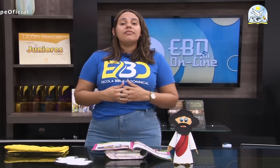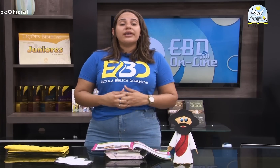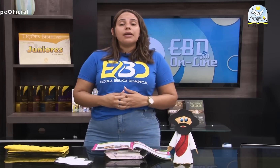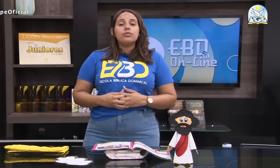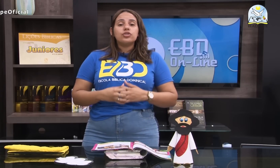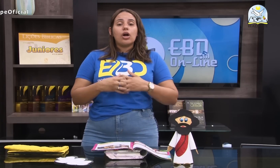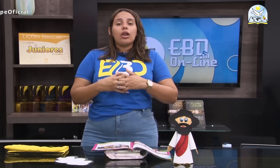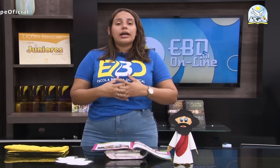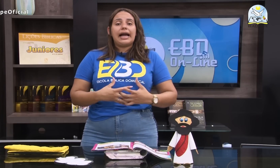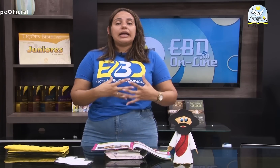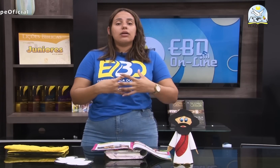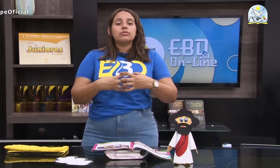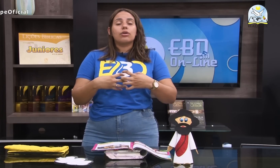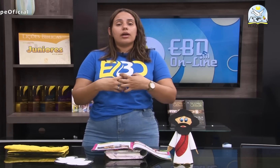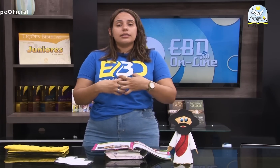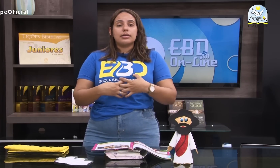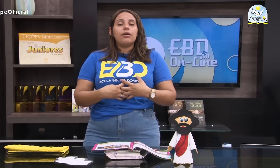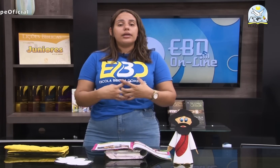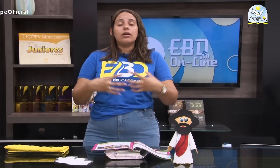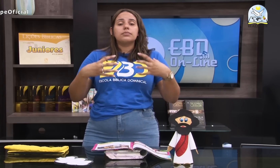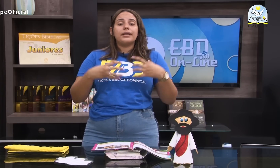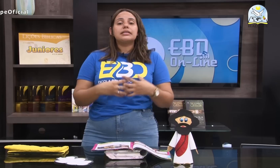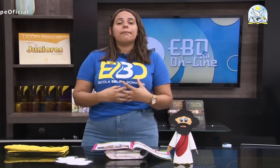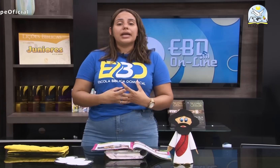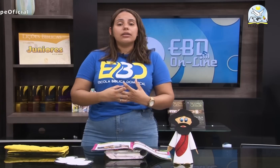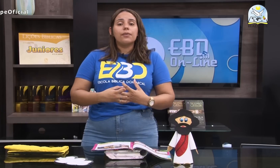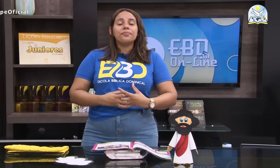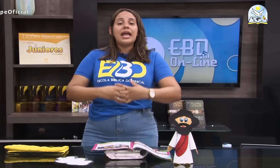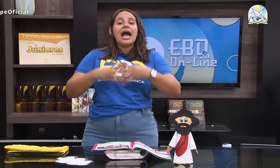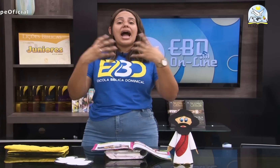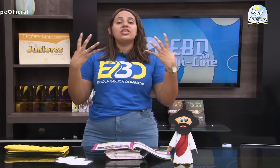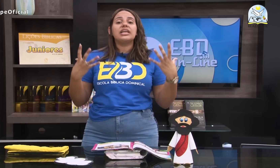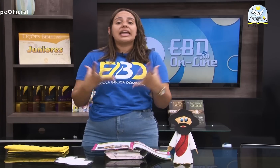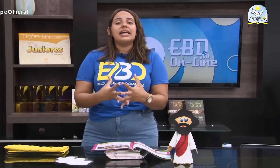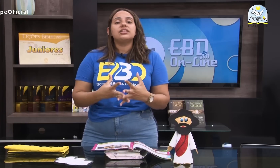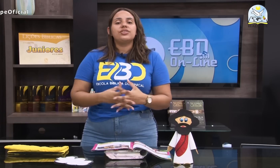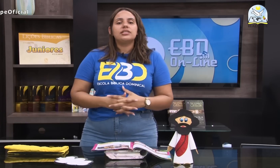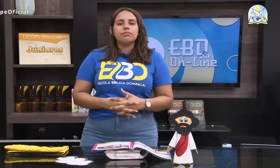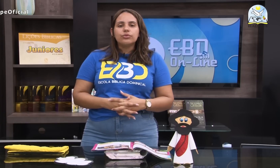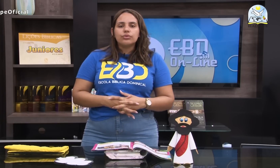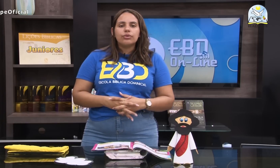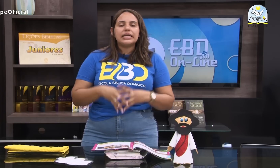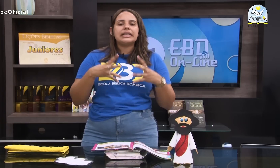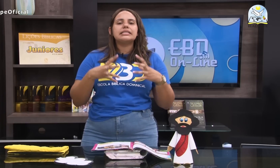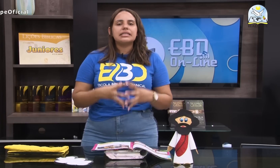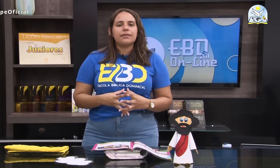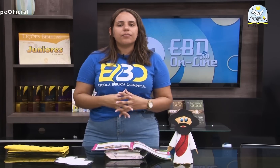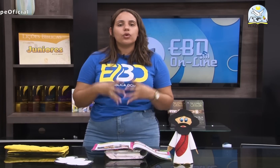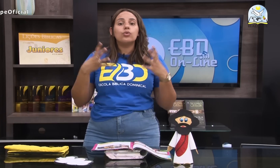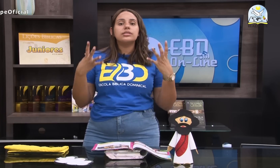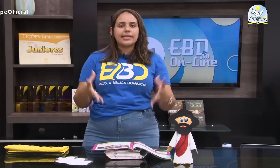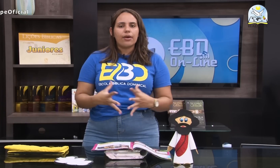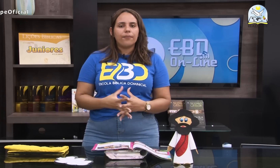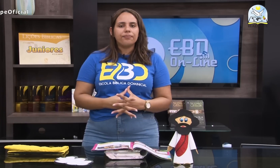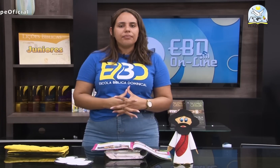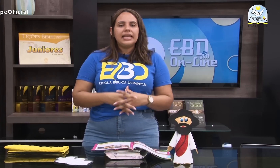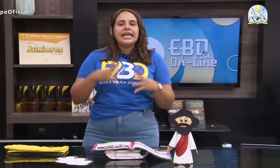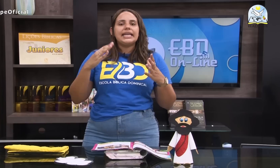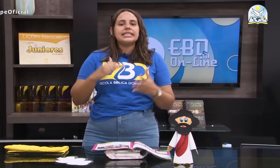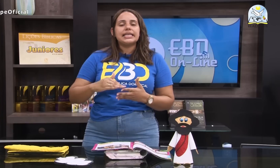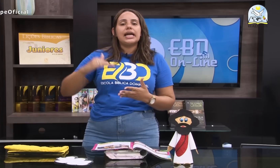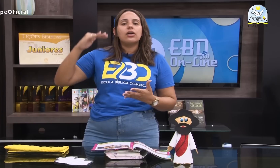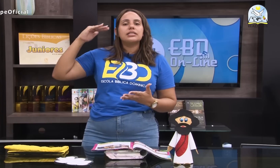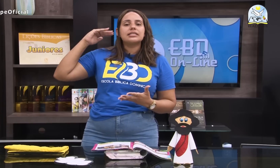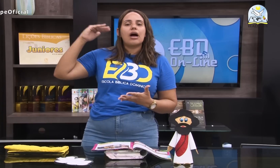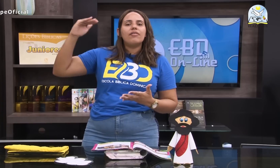não devemos colocar em nosso coração, em nosso pensamento, as riquezas desse mundo, e sim o céu,